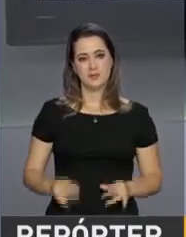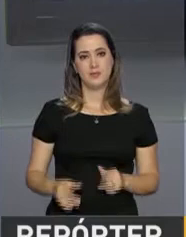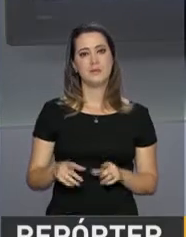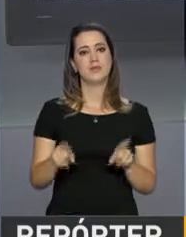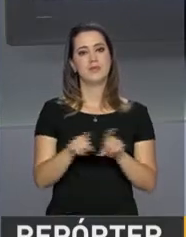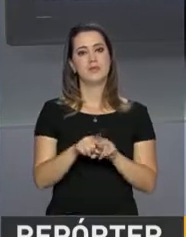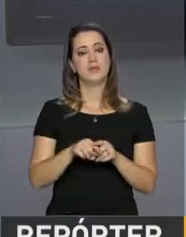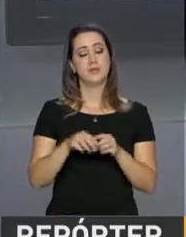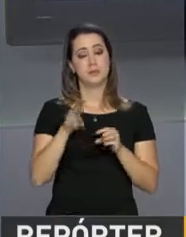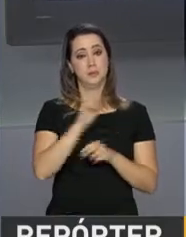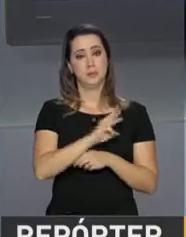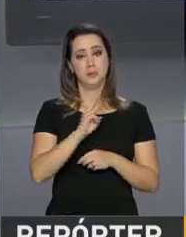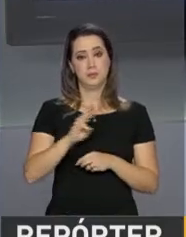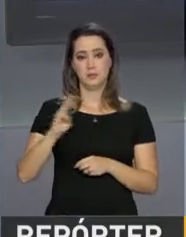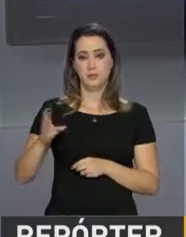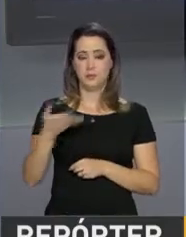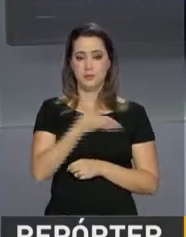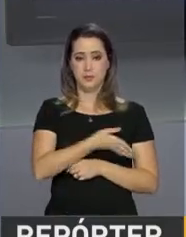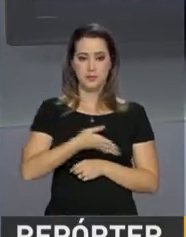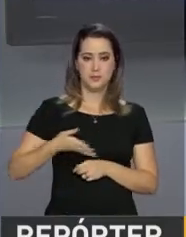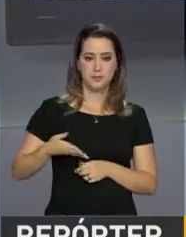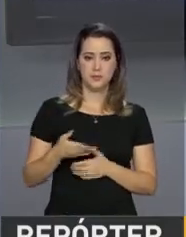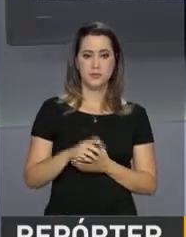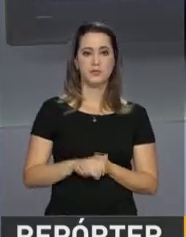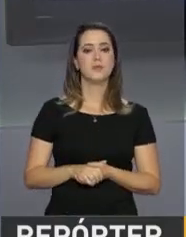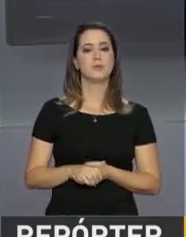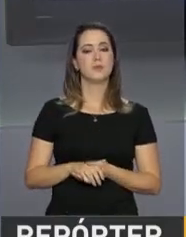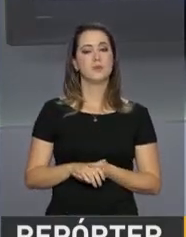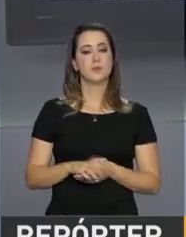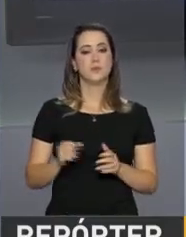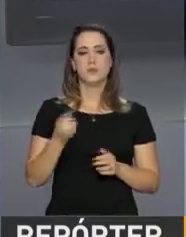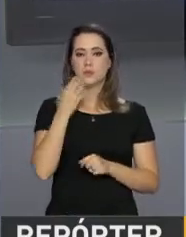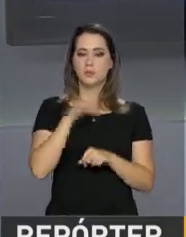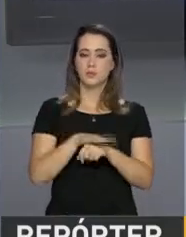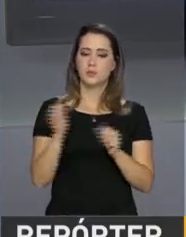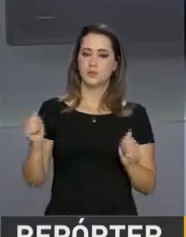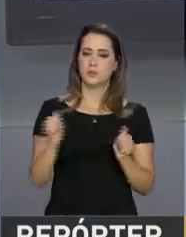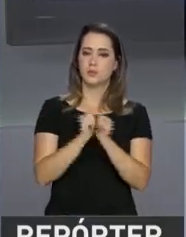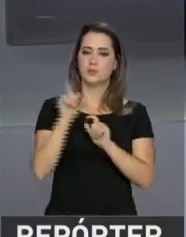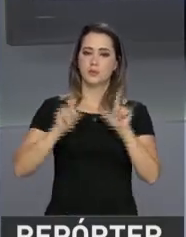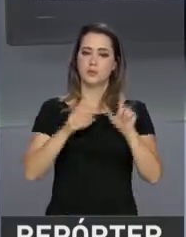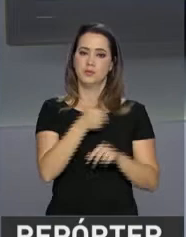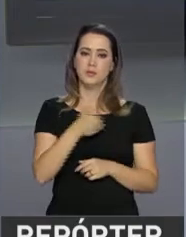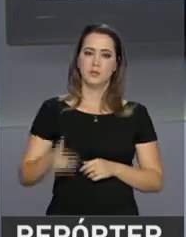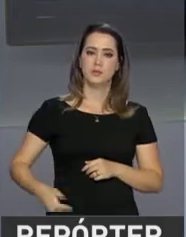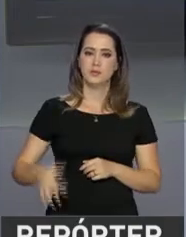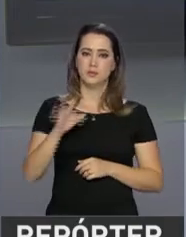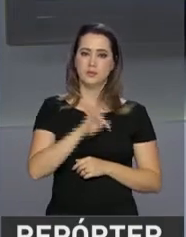nossa programação também está na página da NBR na internet. Uma ótima noite e continue com a gente